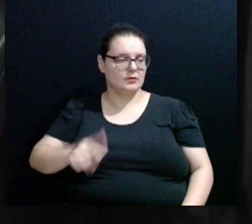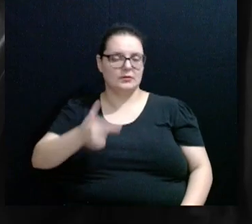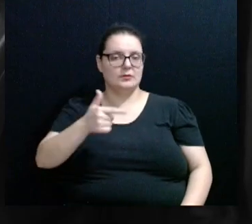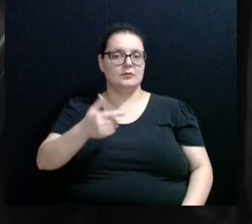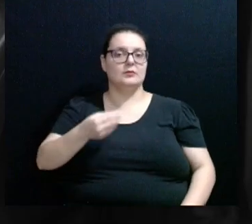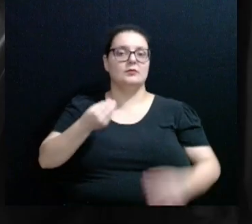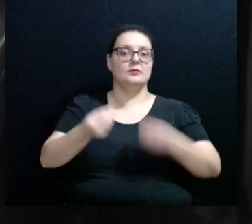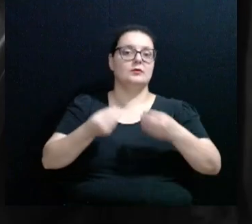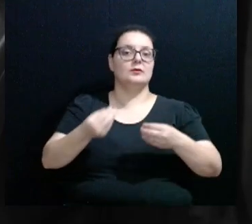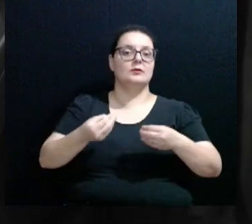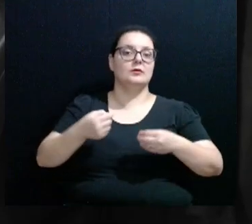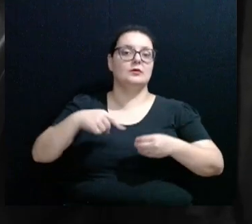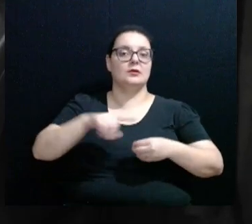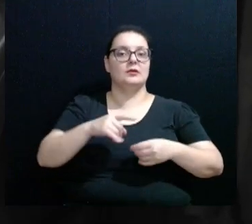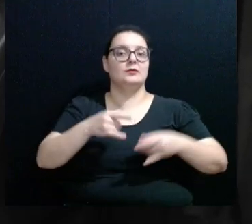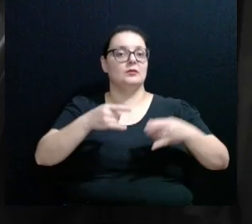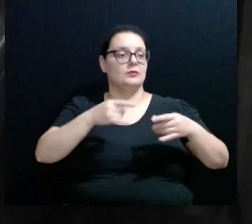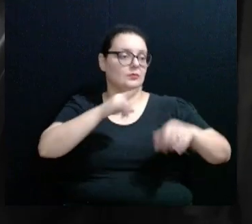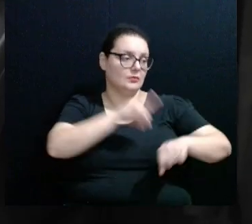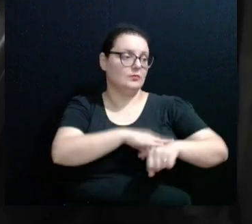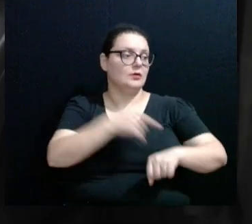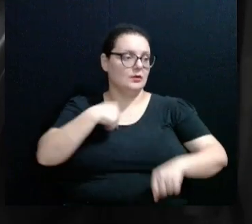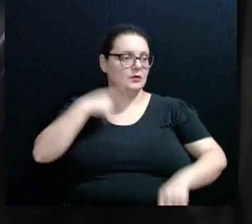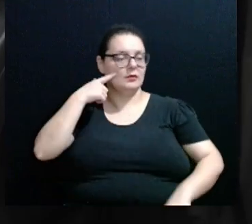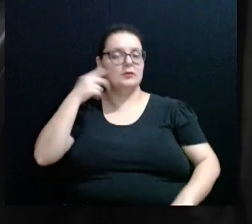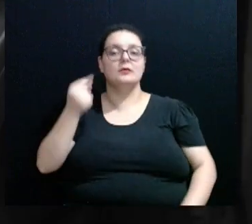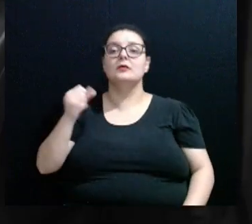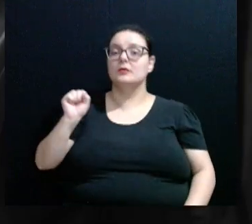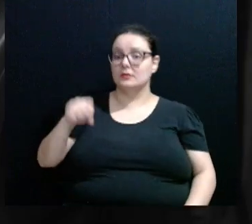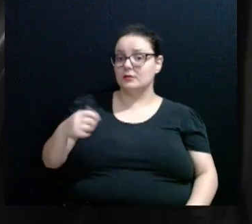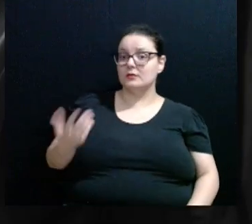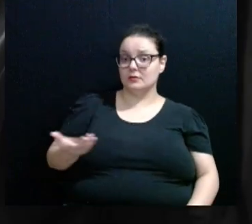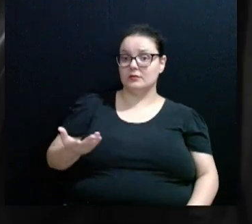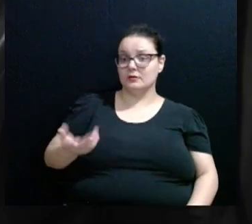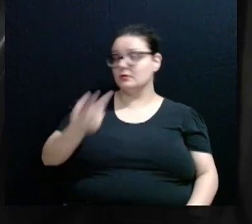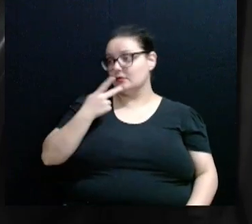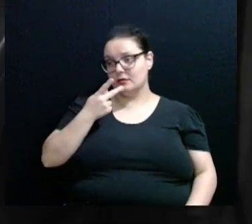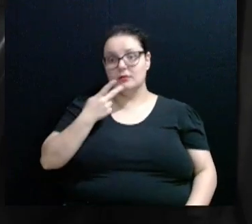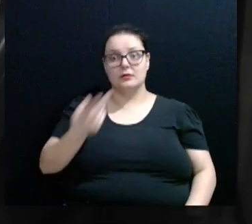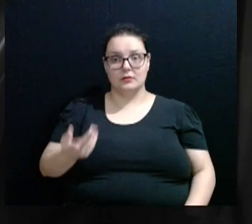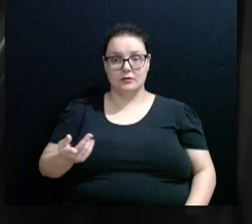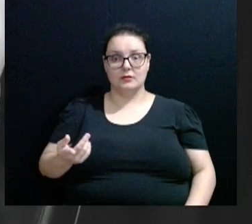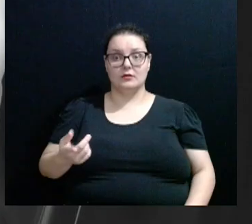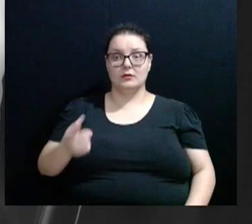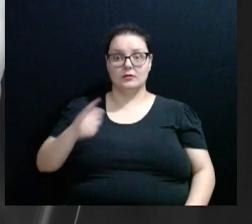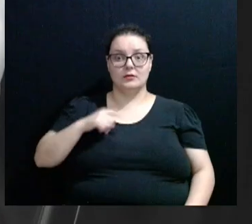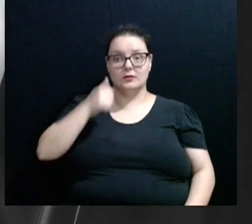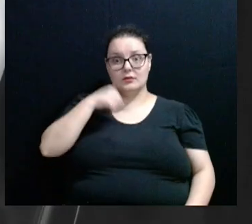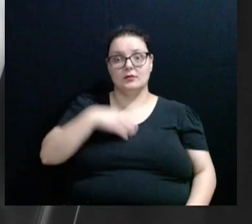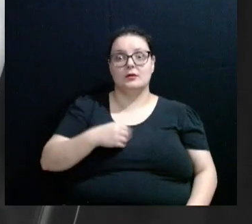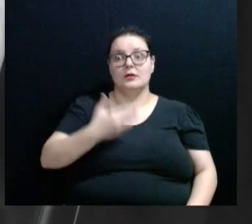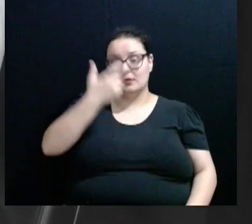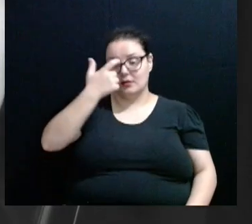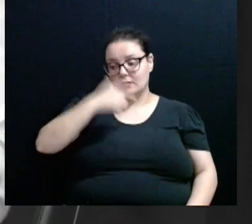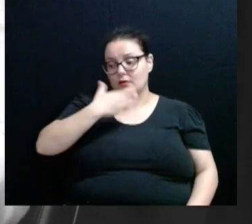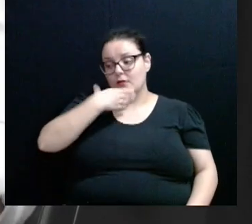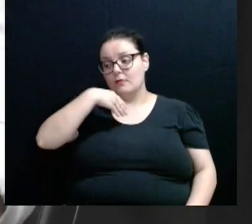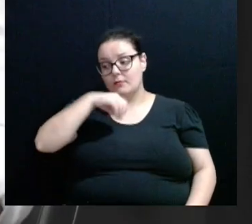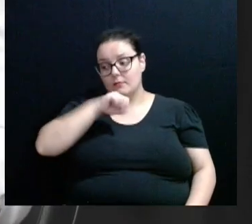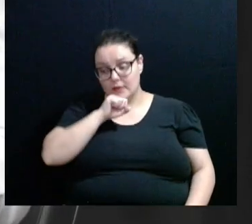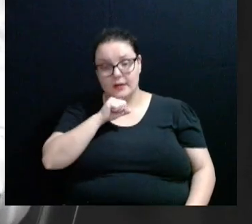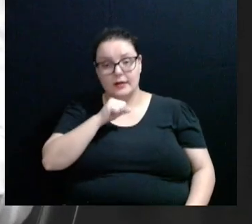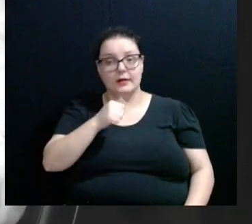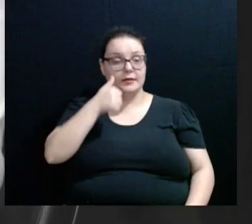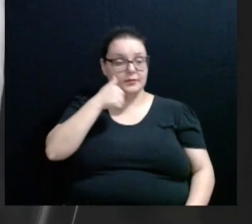ir no banheiro com ela. Foi aí que eu pensei. Exatamente. Eu falo, eu tinha que ir com a minha filha, eu sou pai de menina, e o que